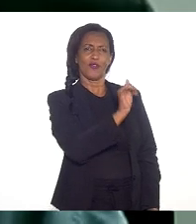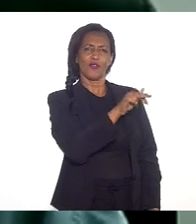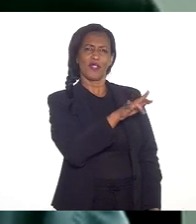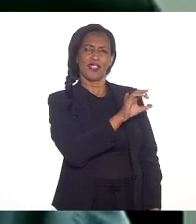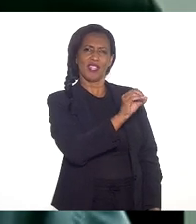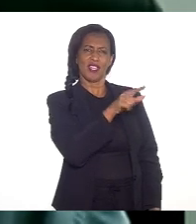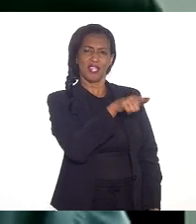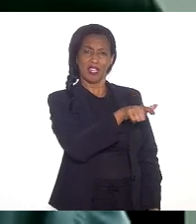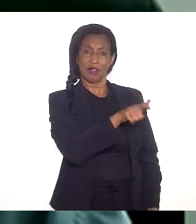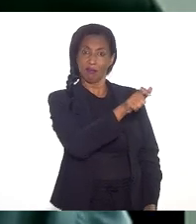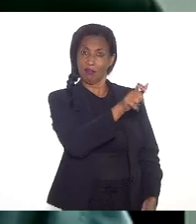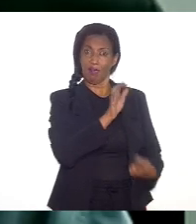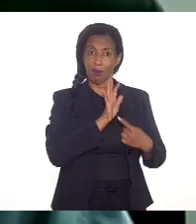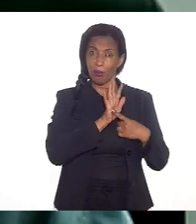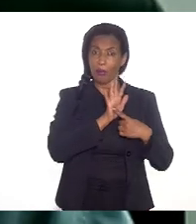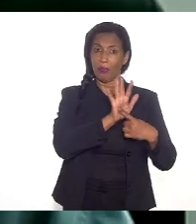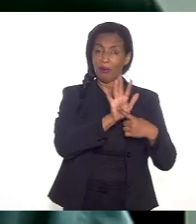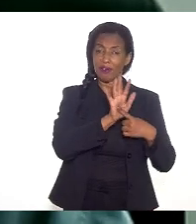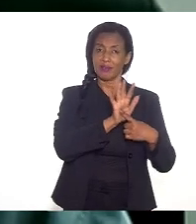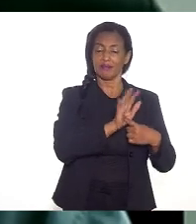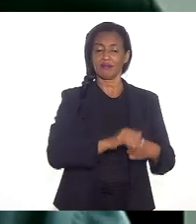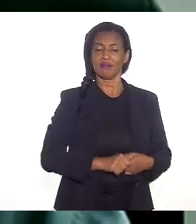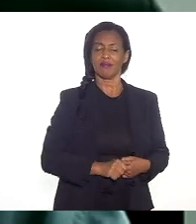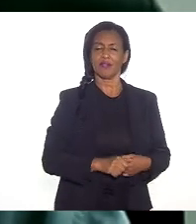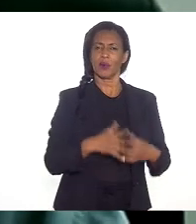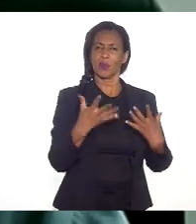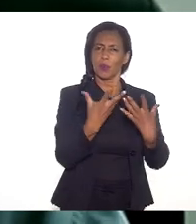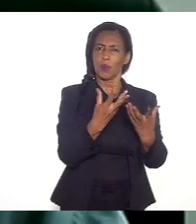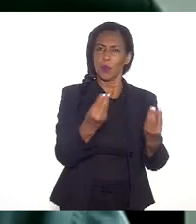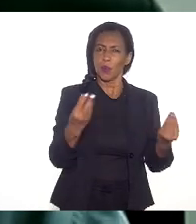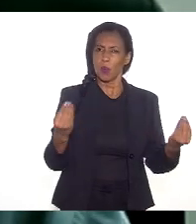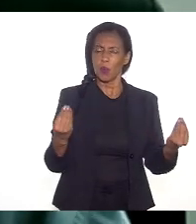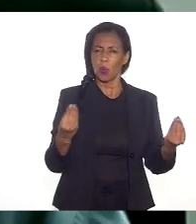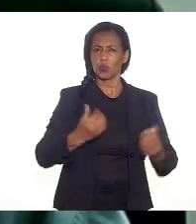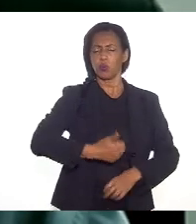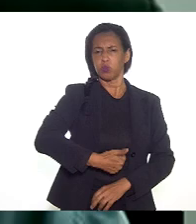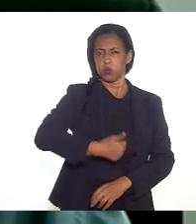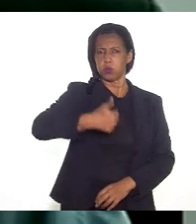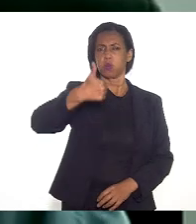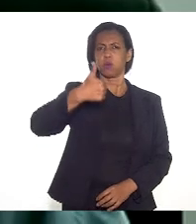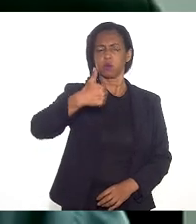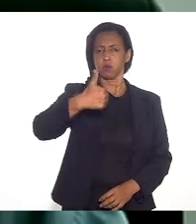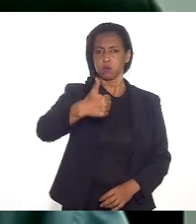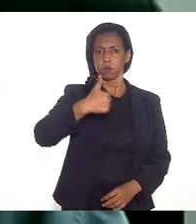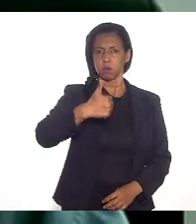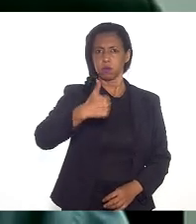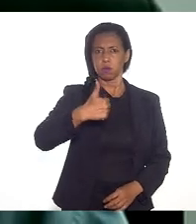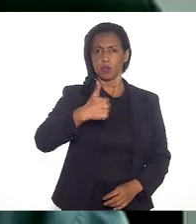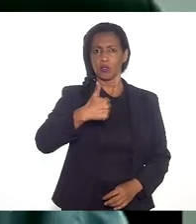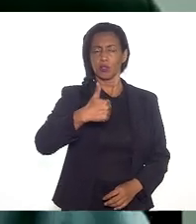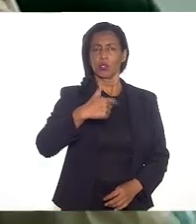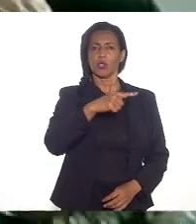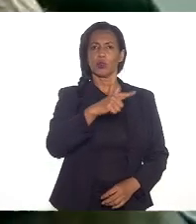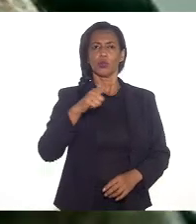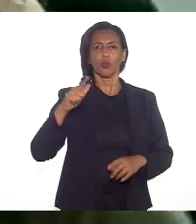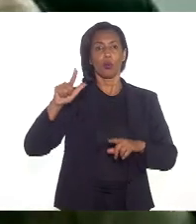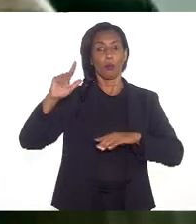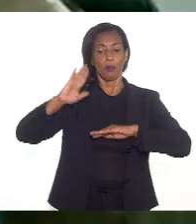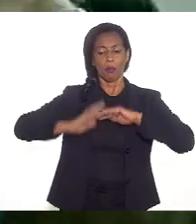uma revelação muito positiva do jornalismo